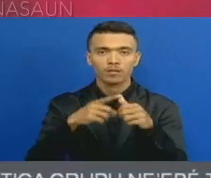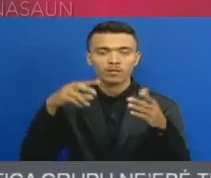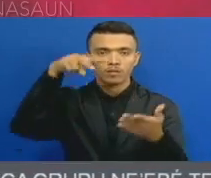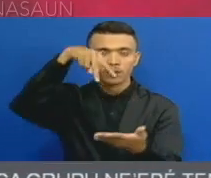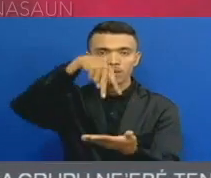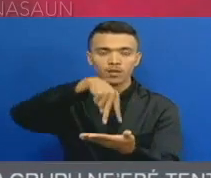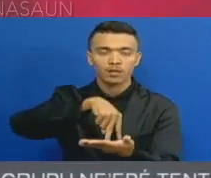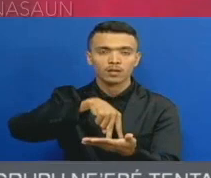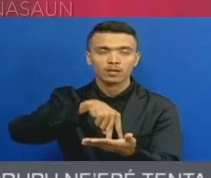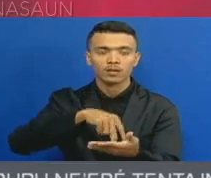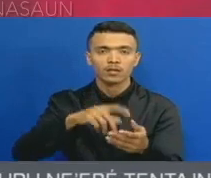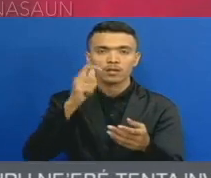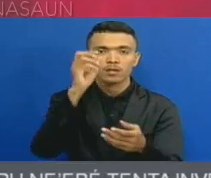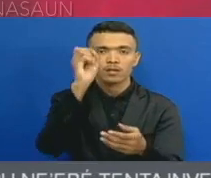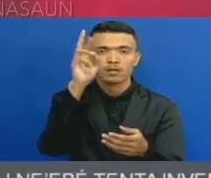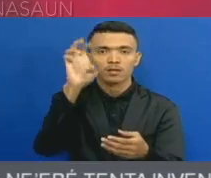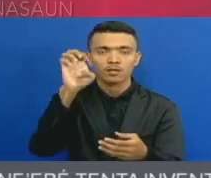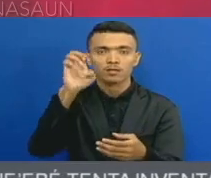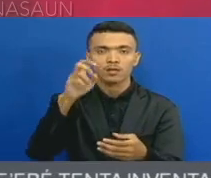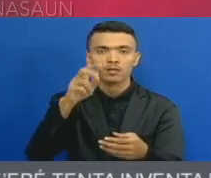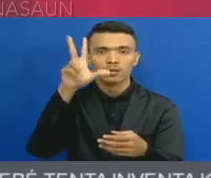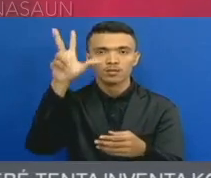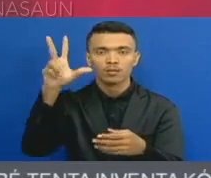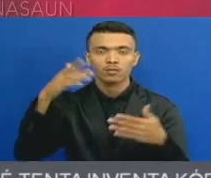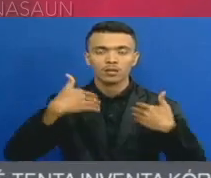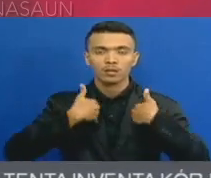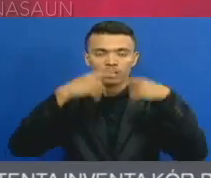Bahari Torre Tolo e a Timor